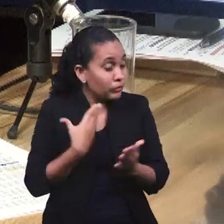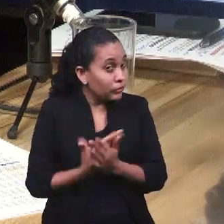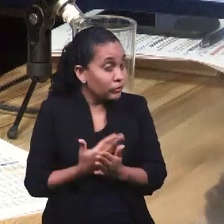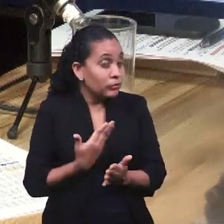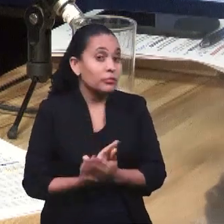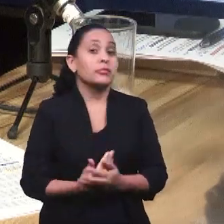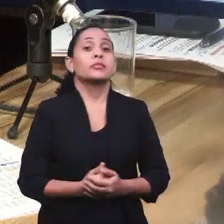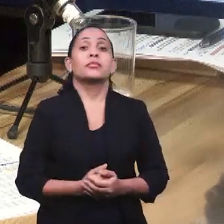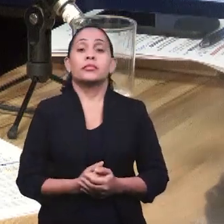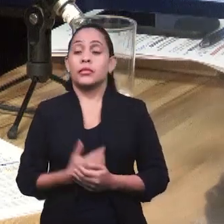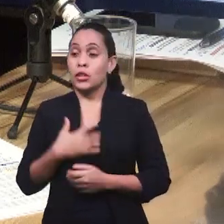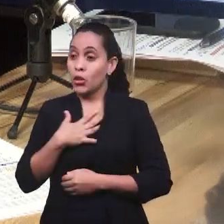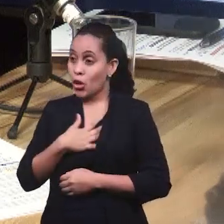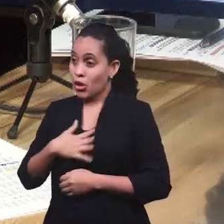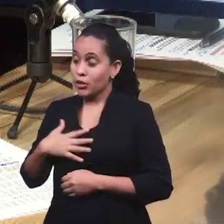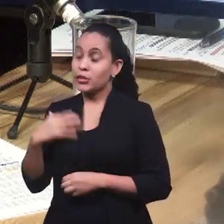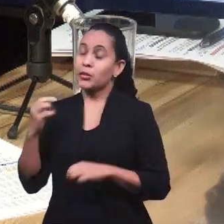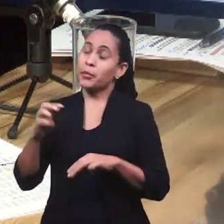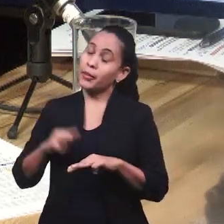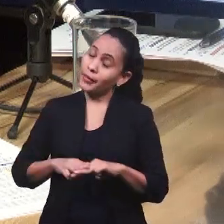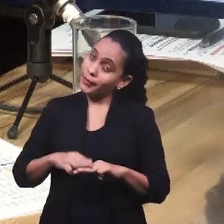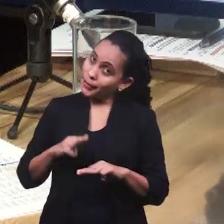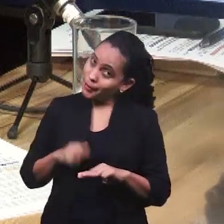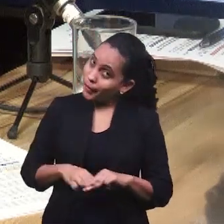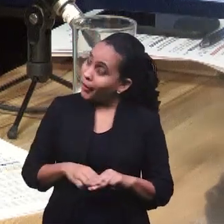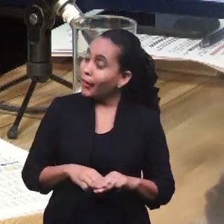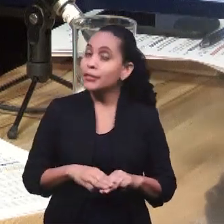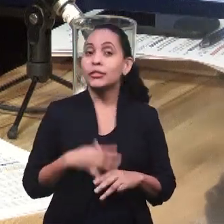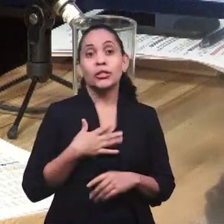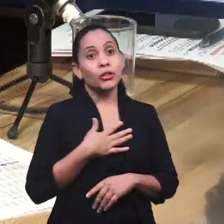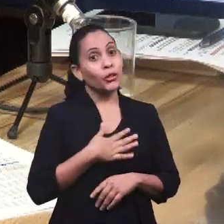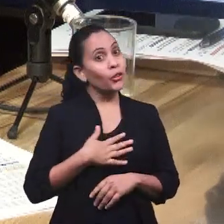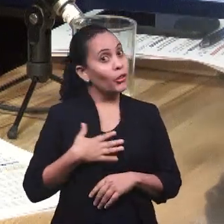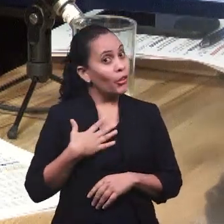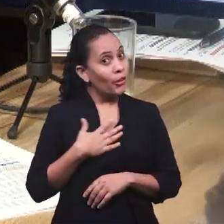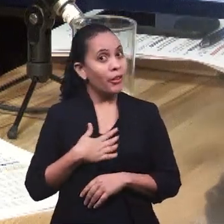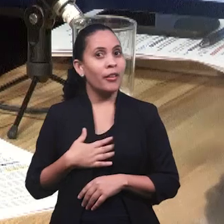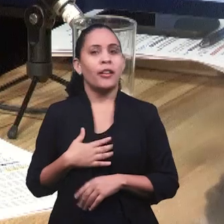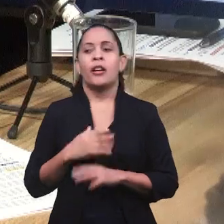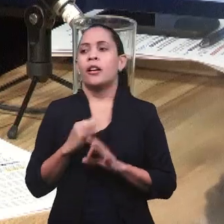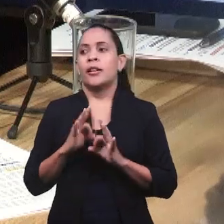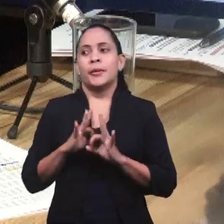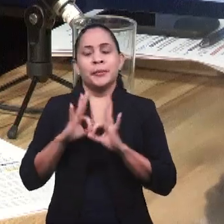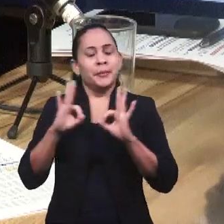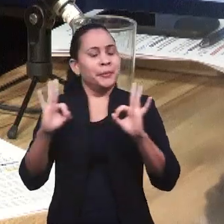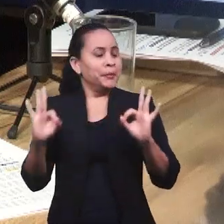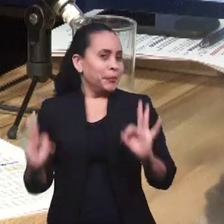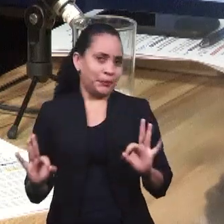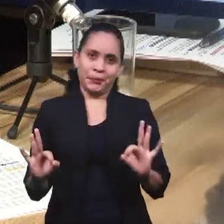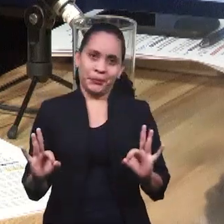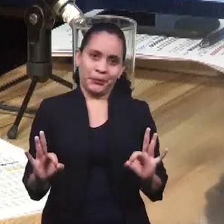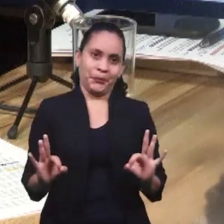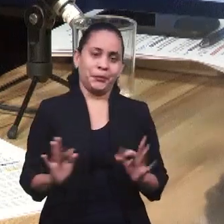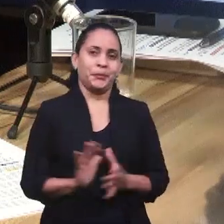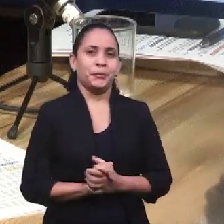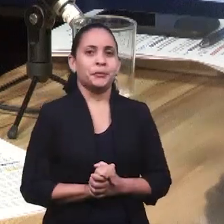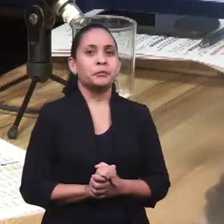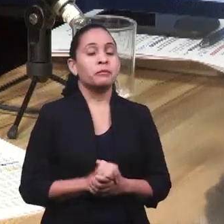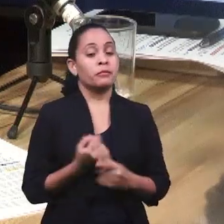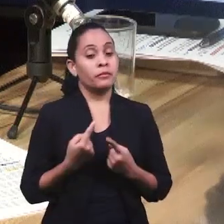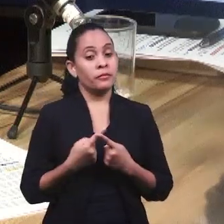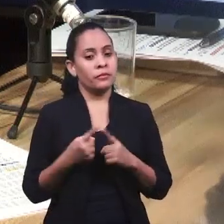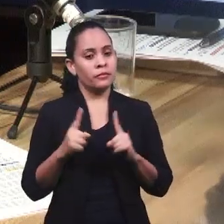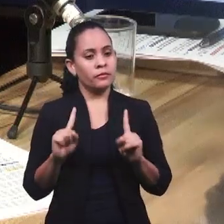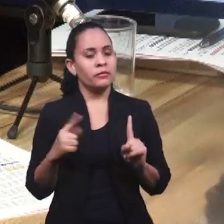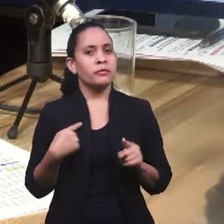exatas, é uma ótima opção, né? Mas por quê? Exatamente, ele é muito voltado para desenvolvimento de